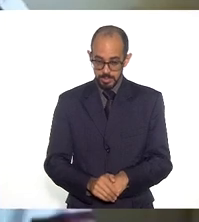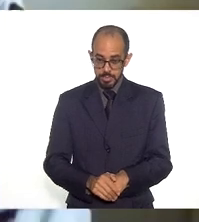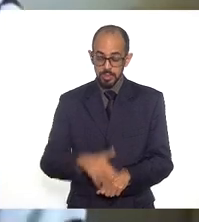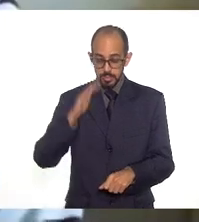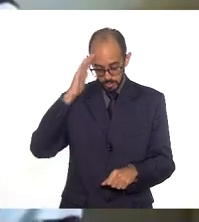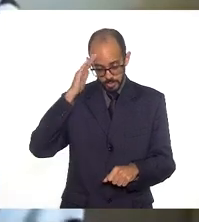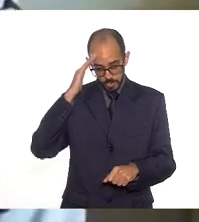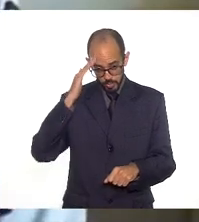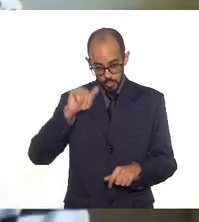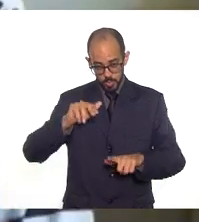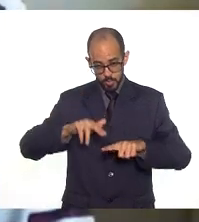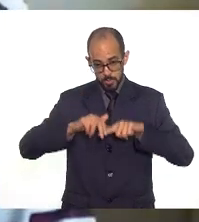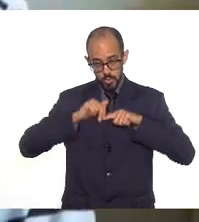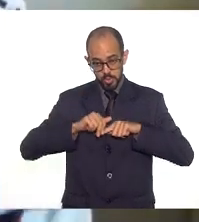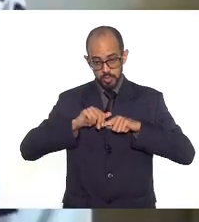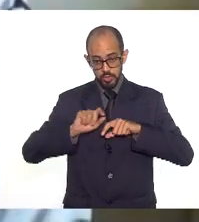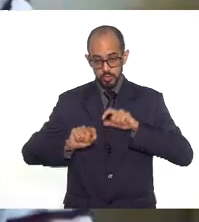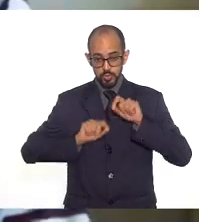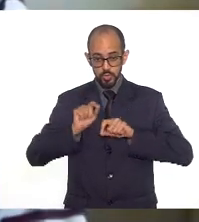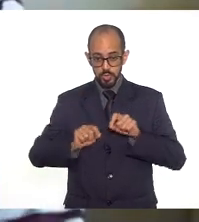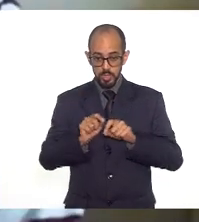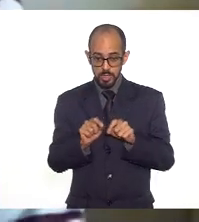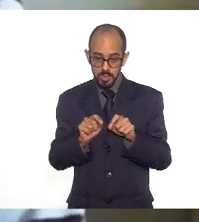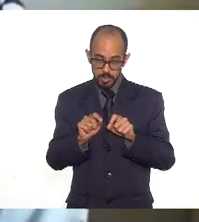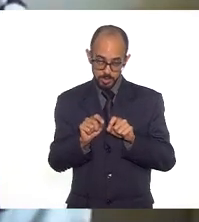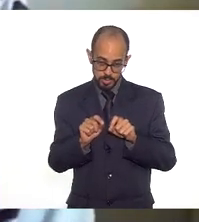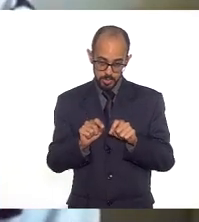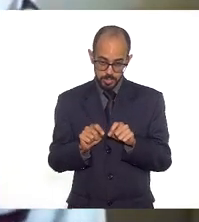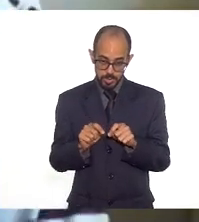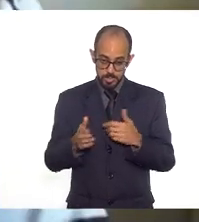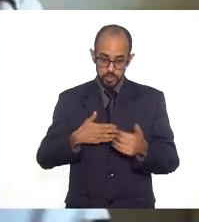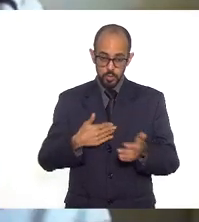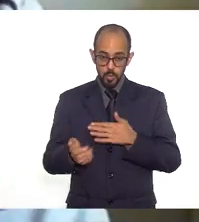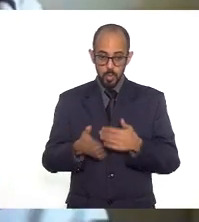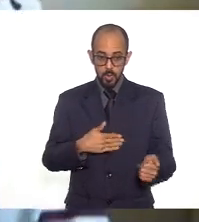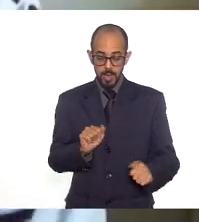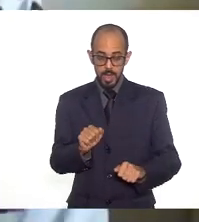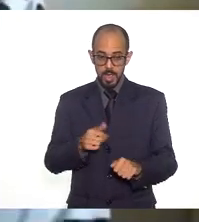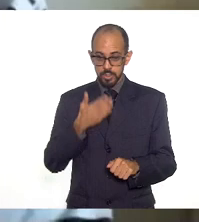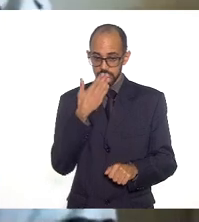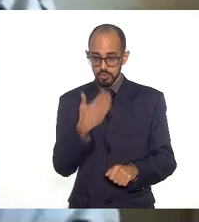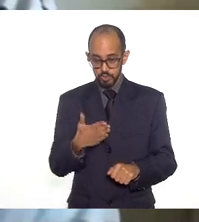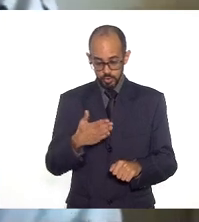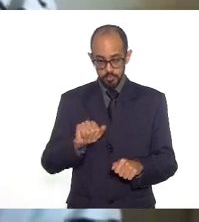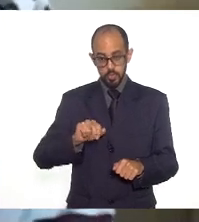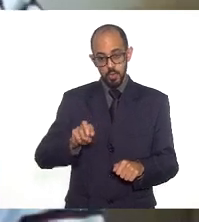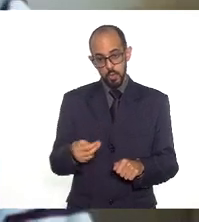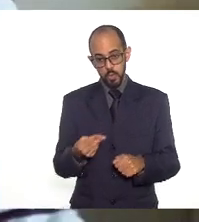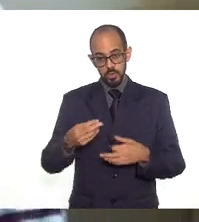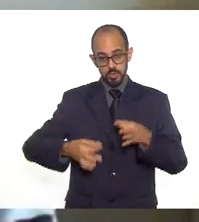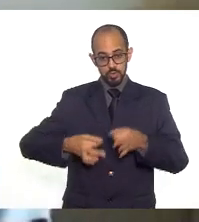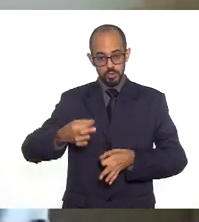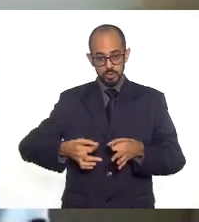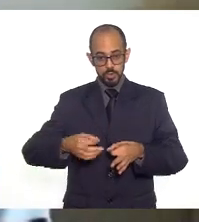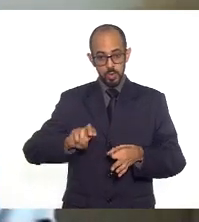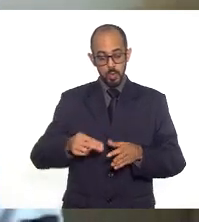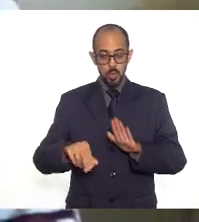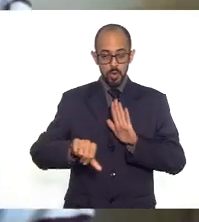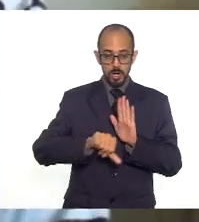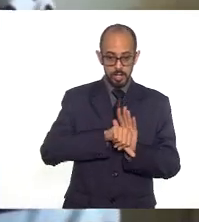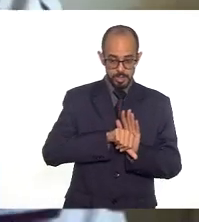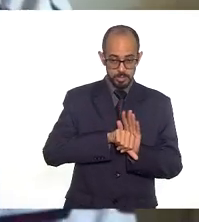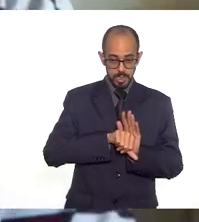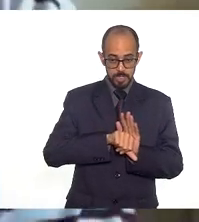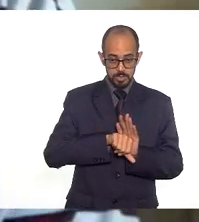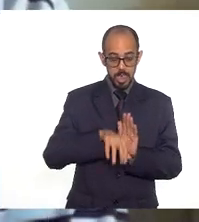inconstitucionalidade. Então, eu chego à conclusão que, seja qualquer nuance, ou da injuridicidade ou da ilegalidade,